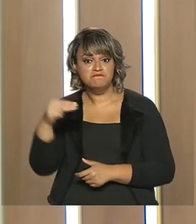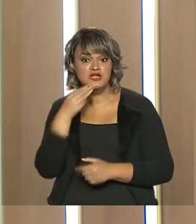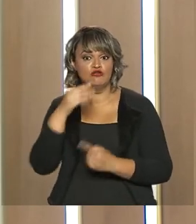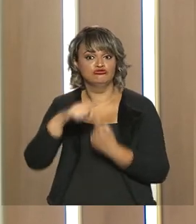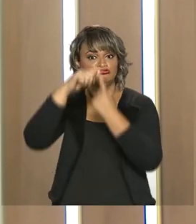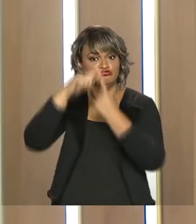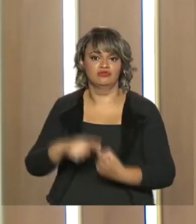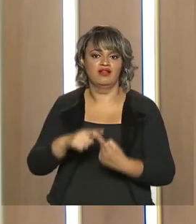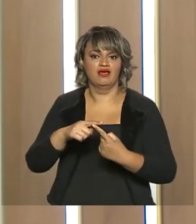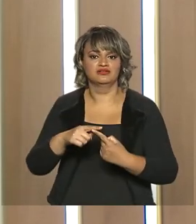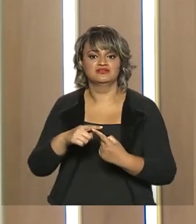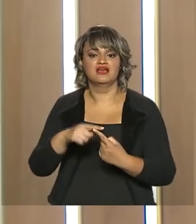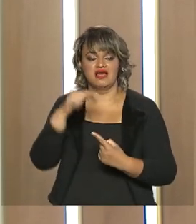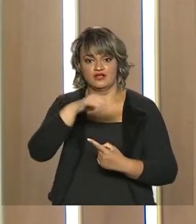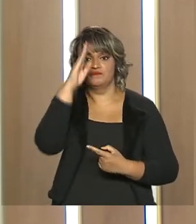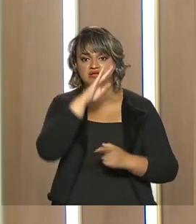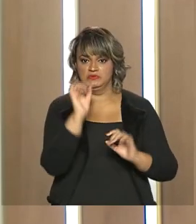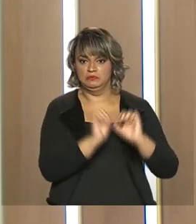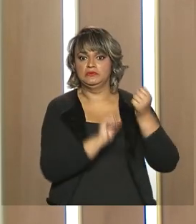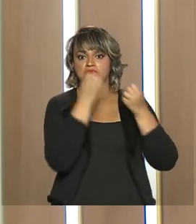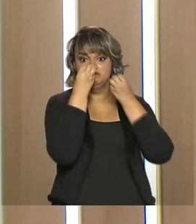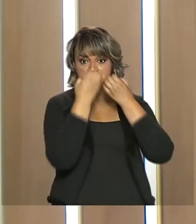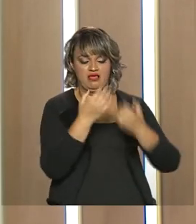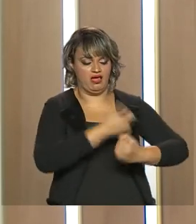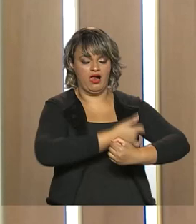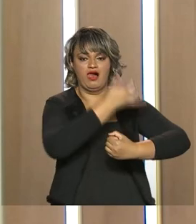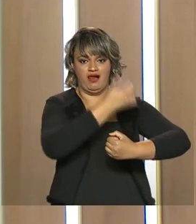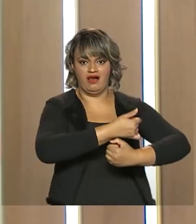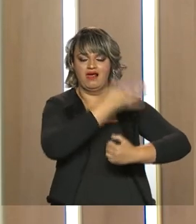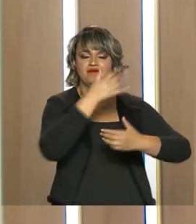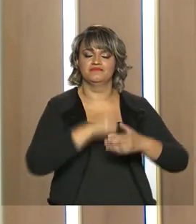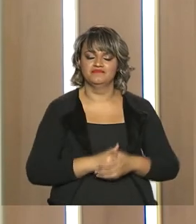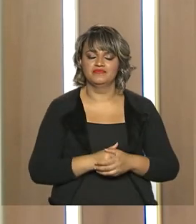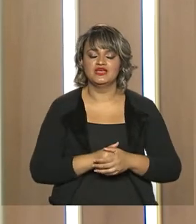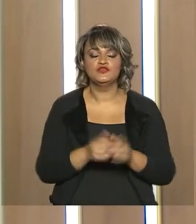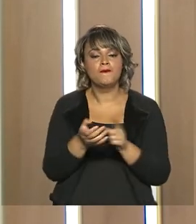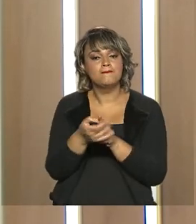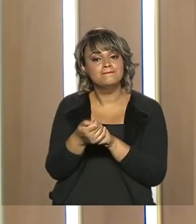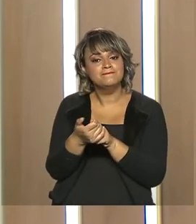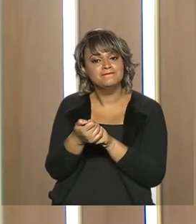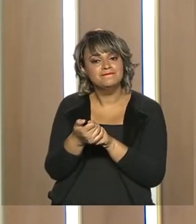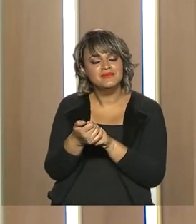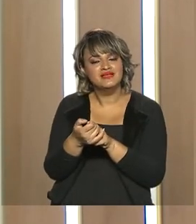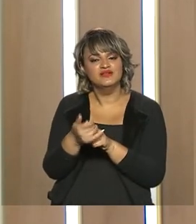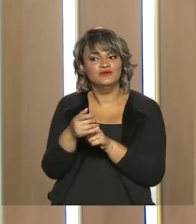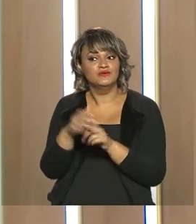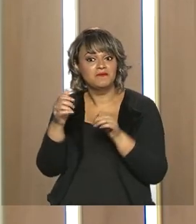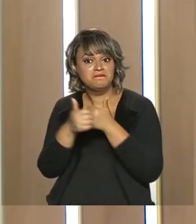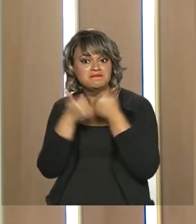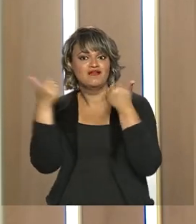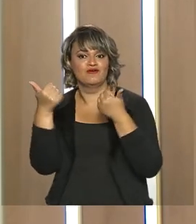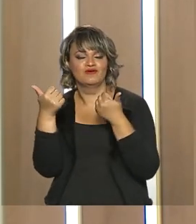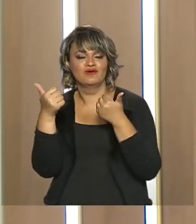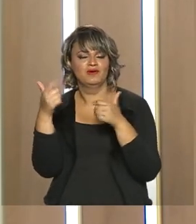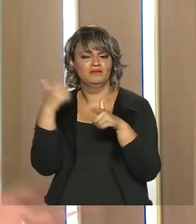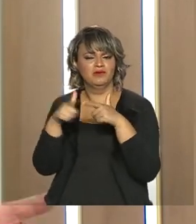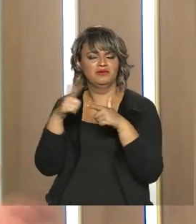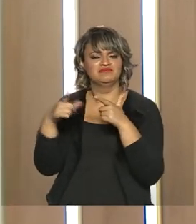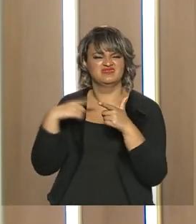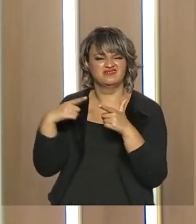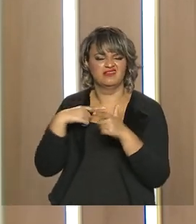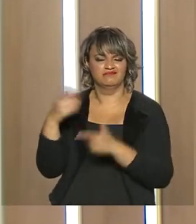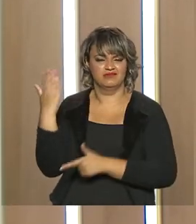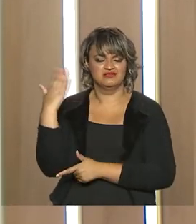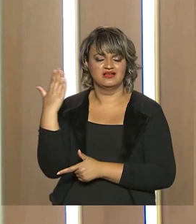tornando o Brasil o maior produtor de soja com essa Nova Safra e o milho que se recuperou da dos problemas